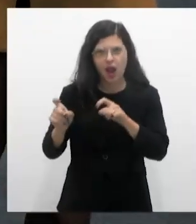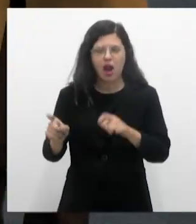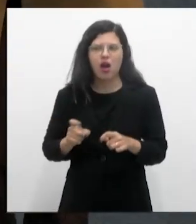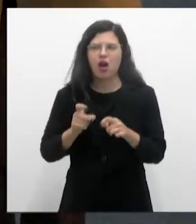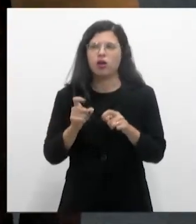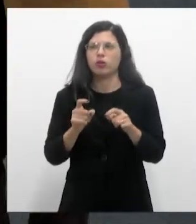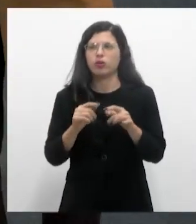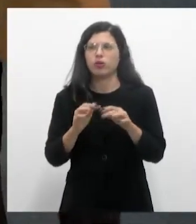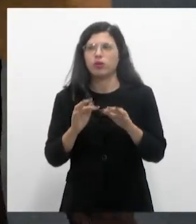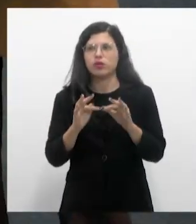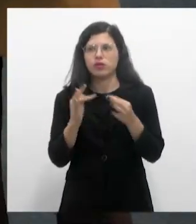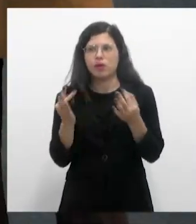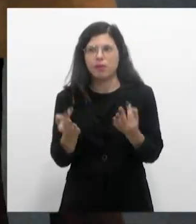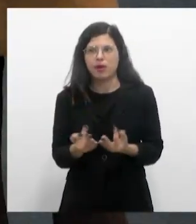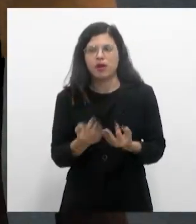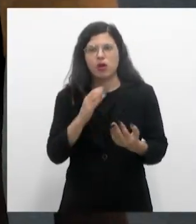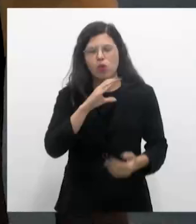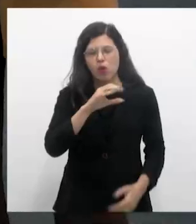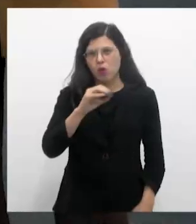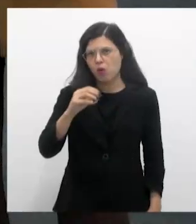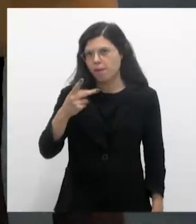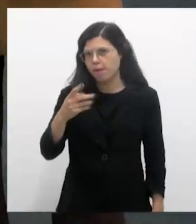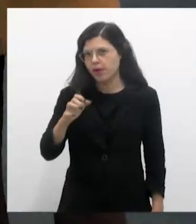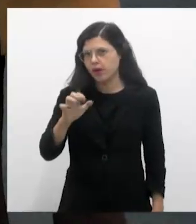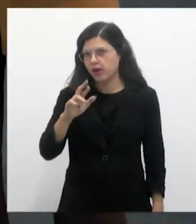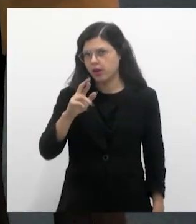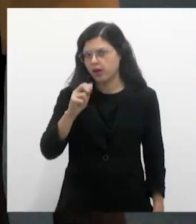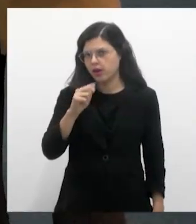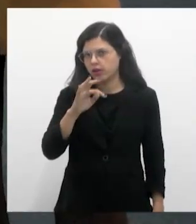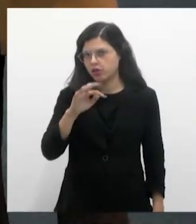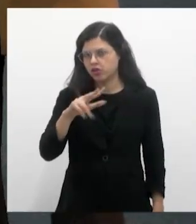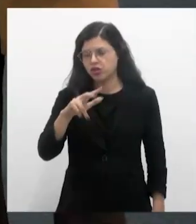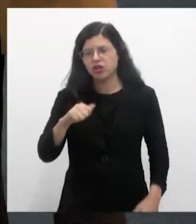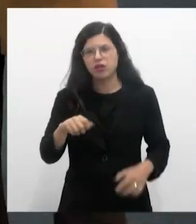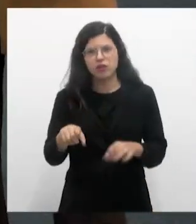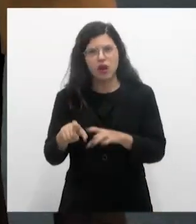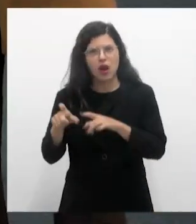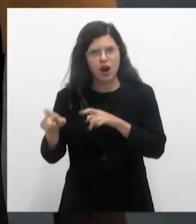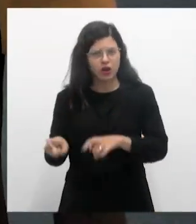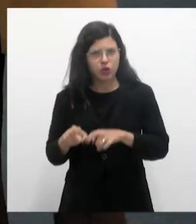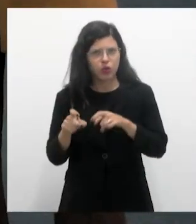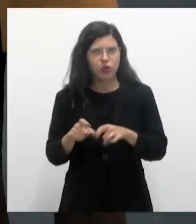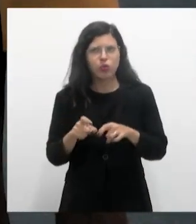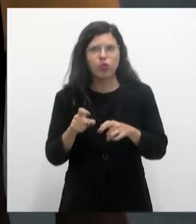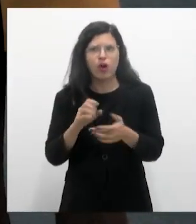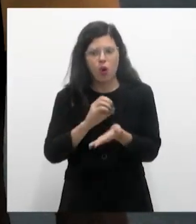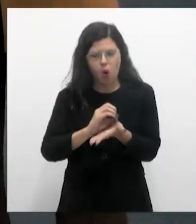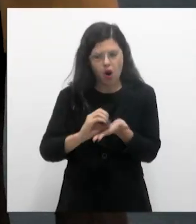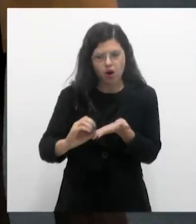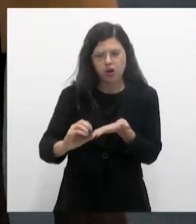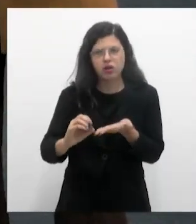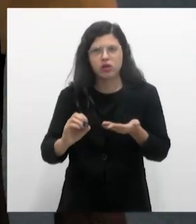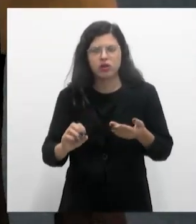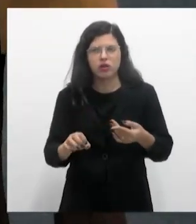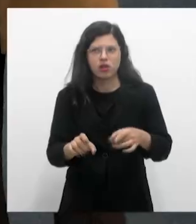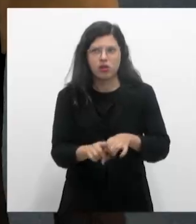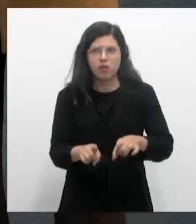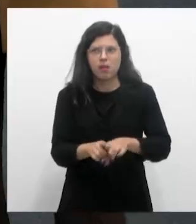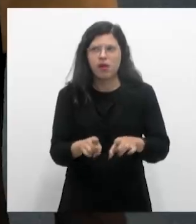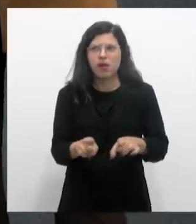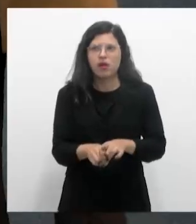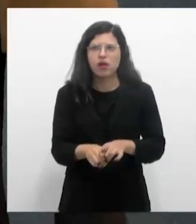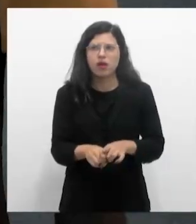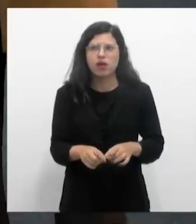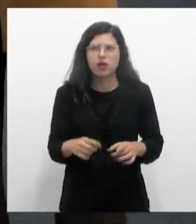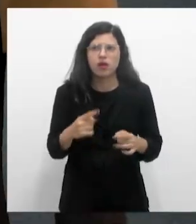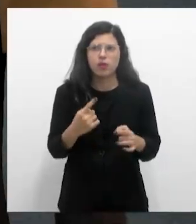com as cooperativas e, claro, com a agricultura orgânica e o combate biológico às pragas, que a Embrapa tem para